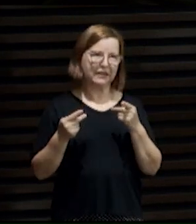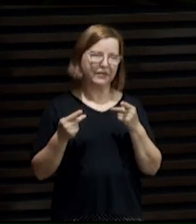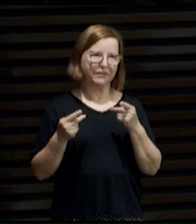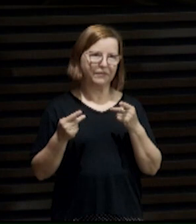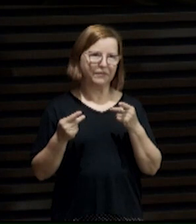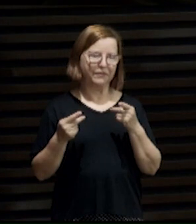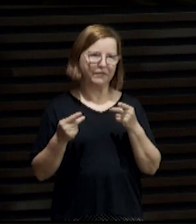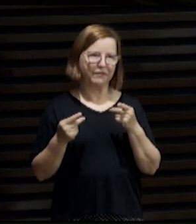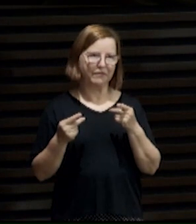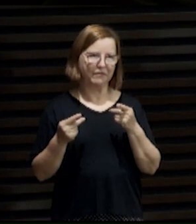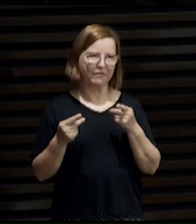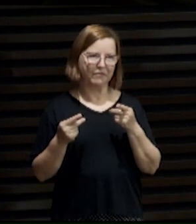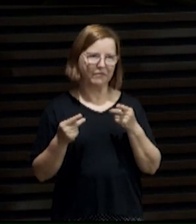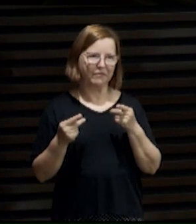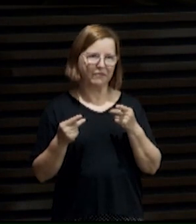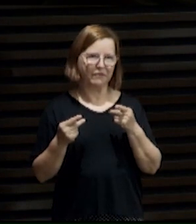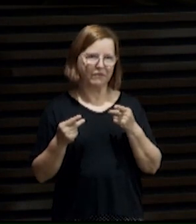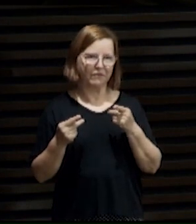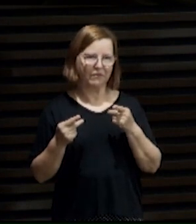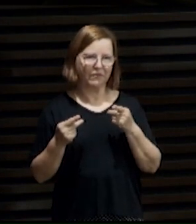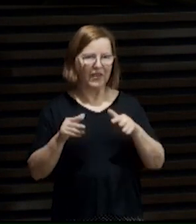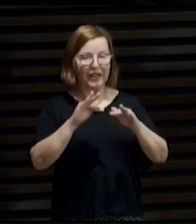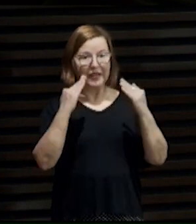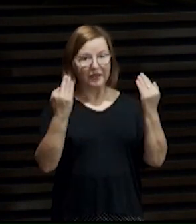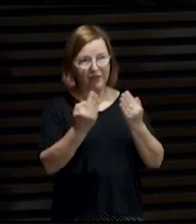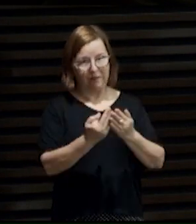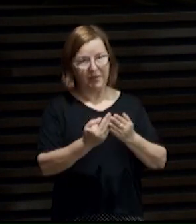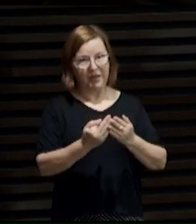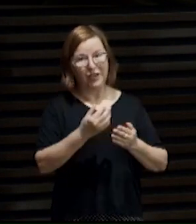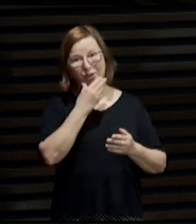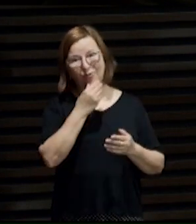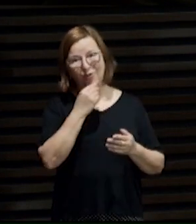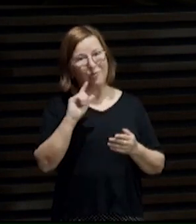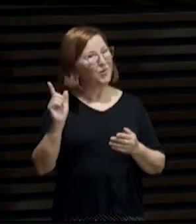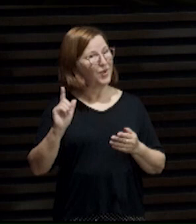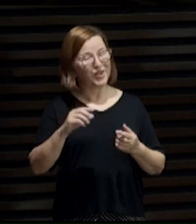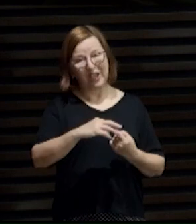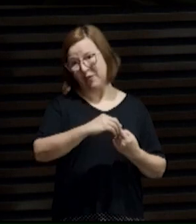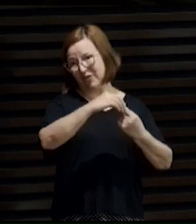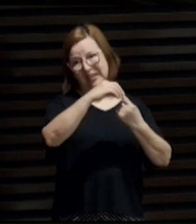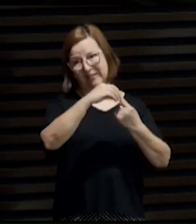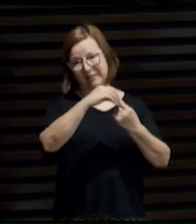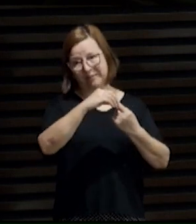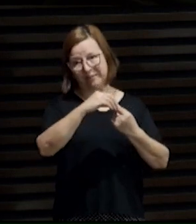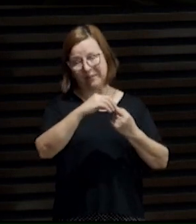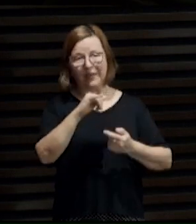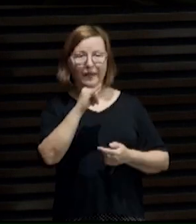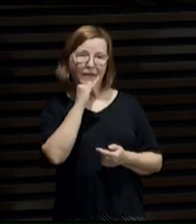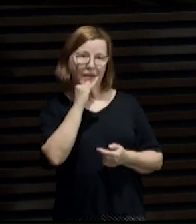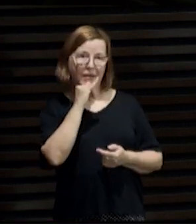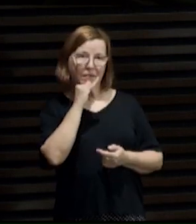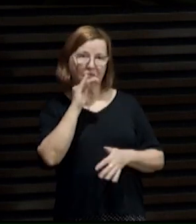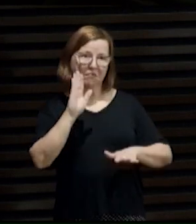familiares em que o homem já não é mais o cabeça da casa. Por exemplo, pode existir no nosso meio aqui irmãs que